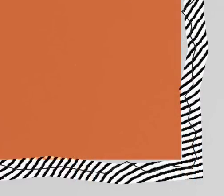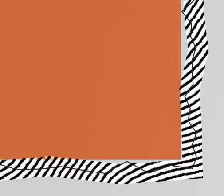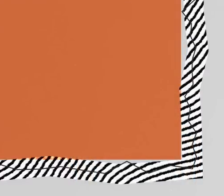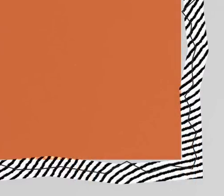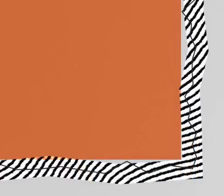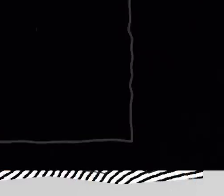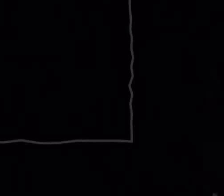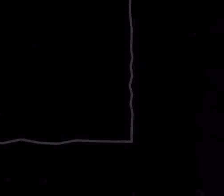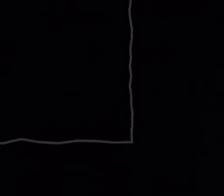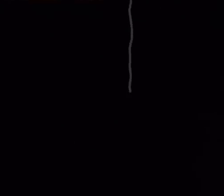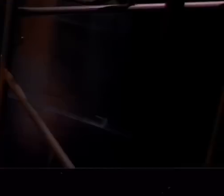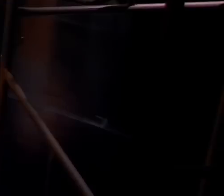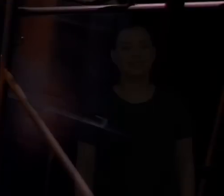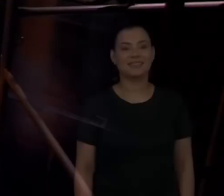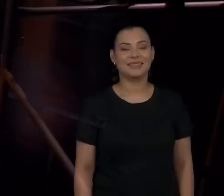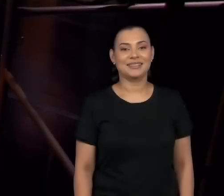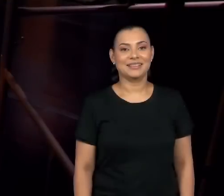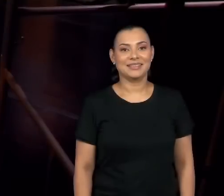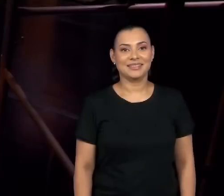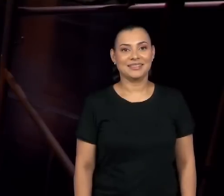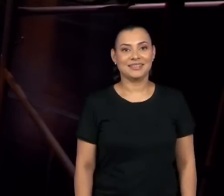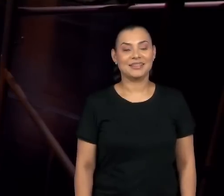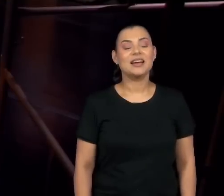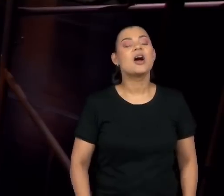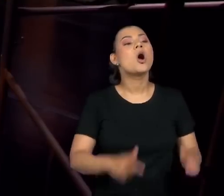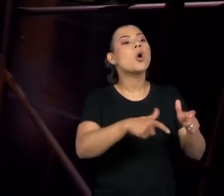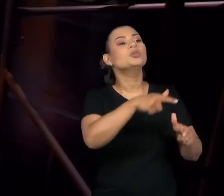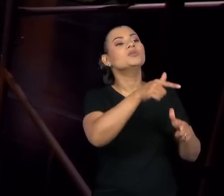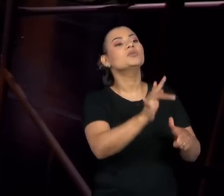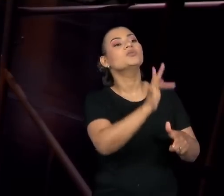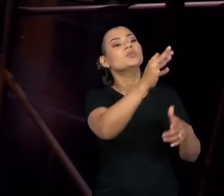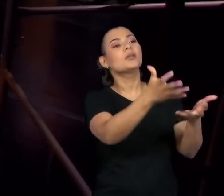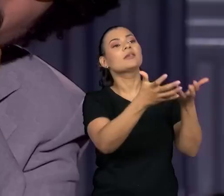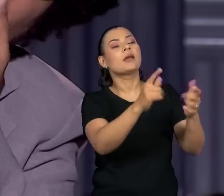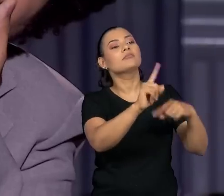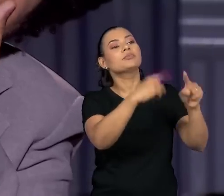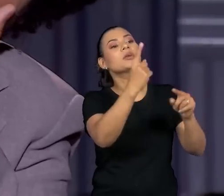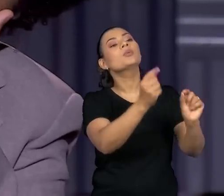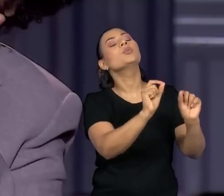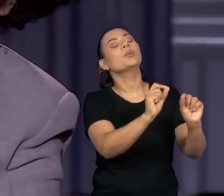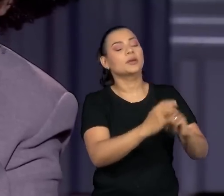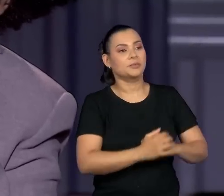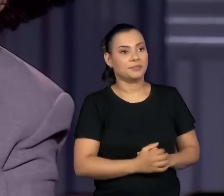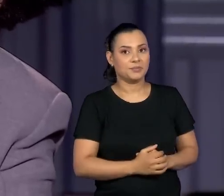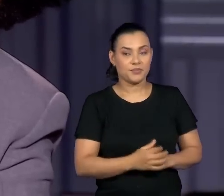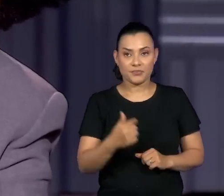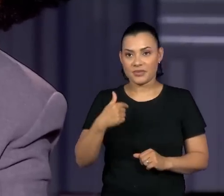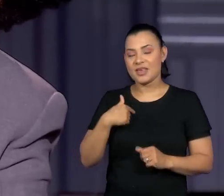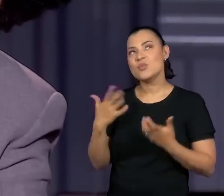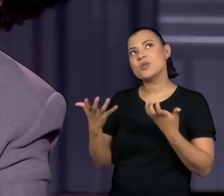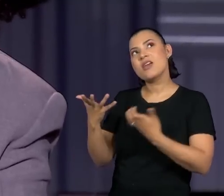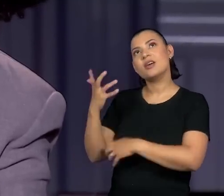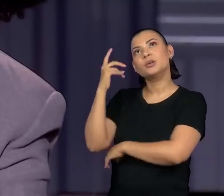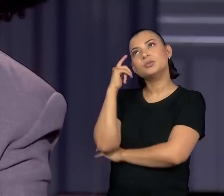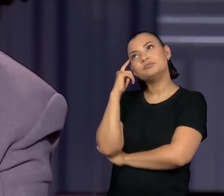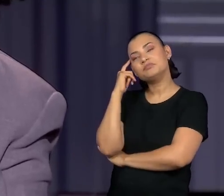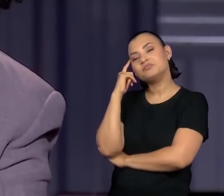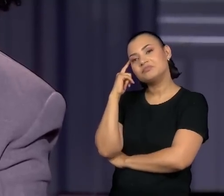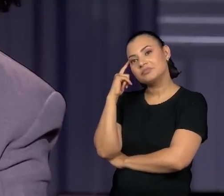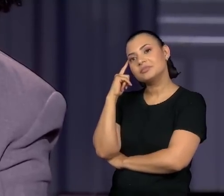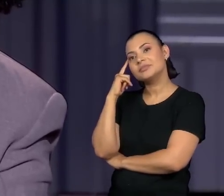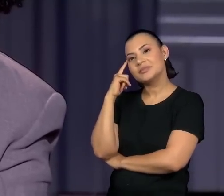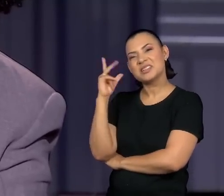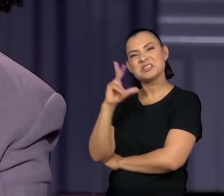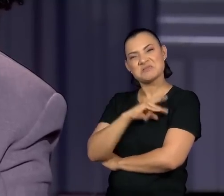repangalejando. E onde você quer chegar, João Pimenta? Pô, eu quero... É